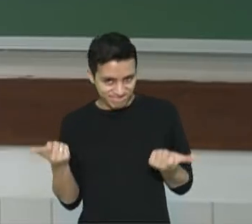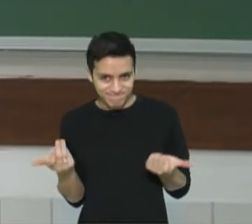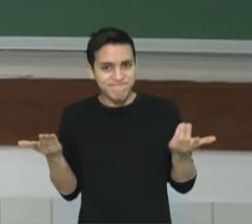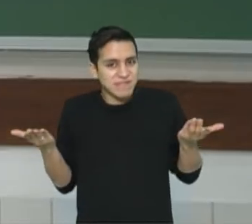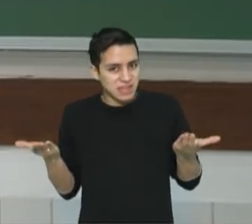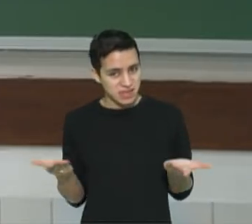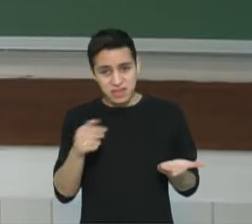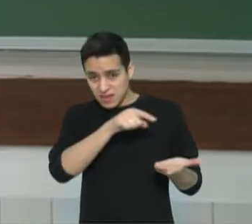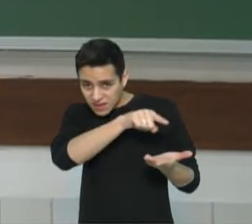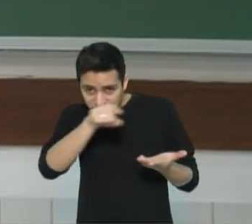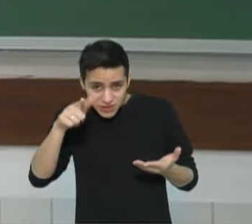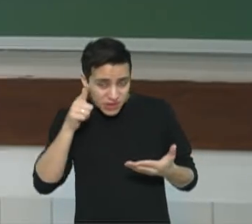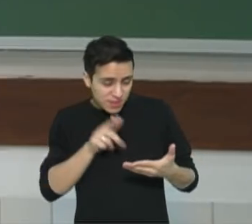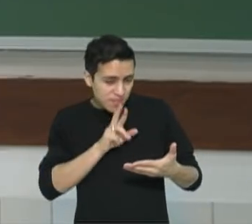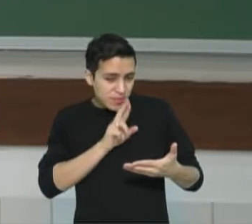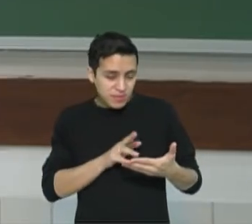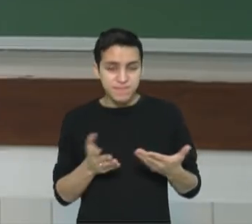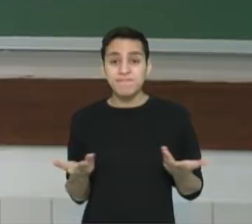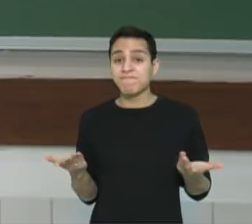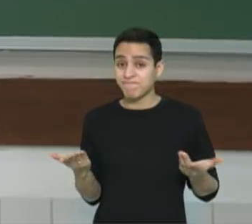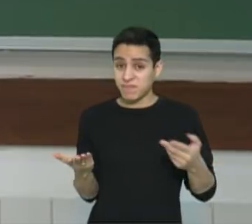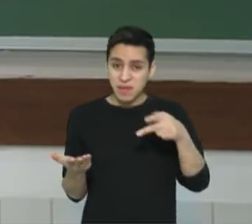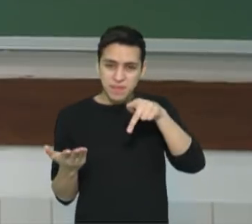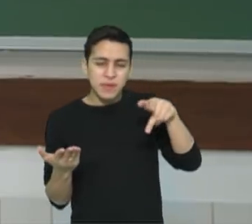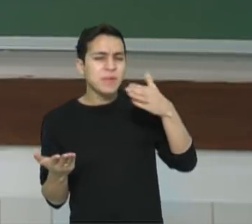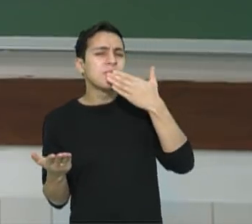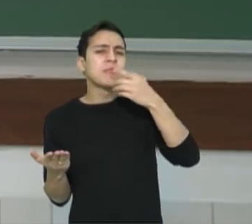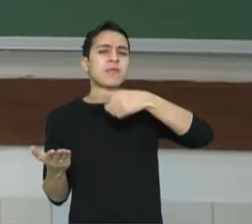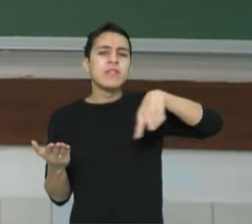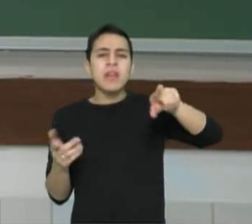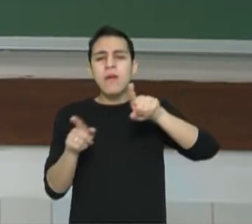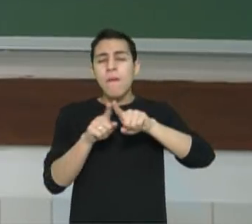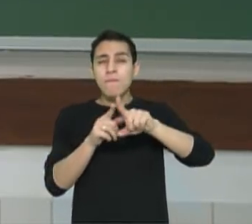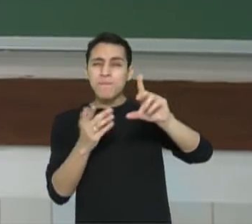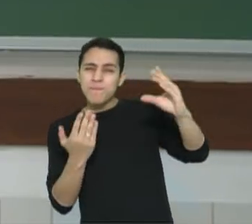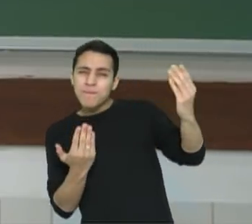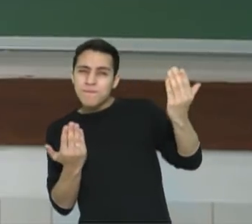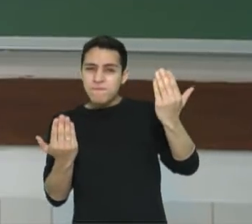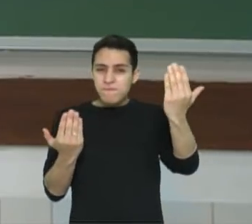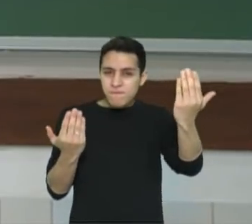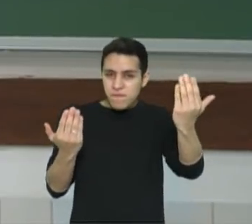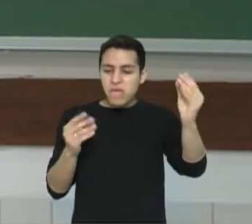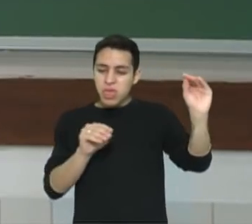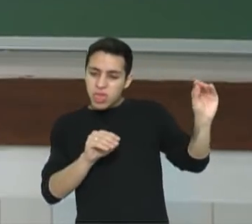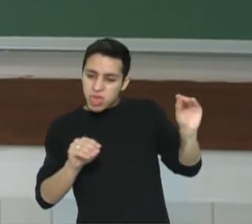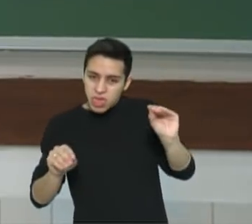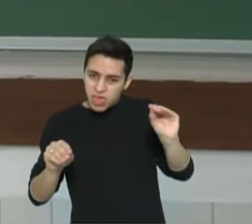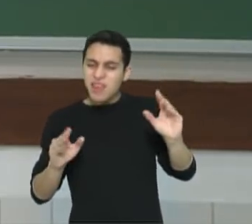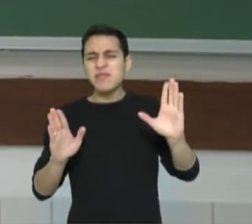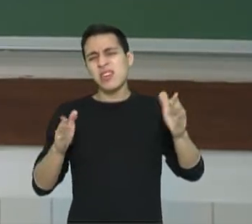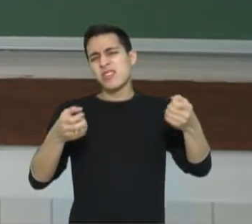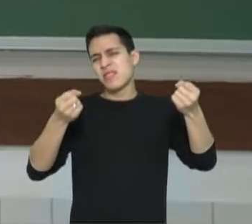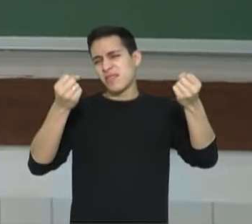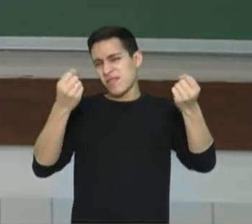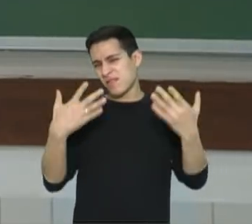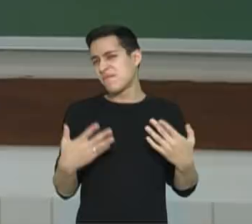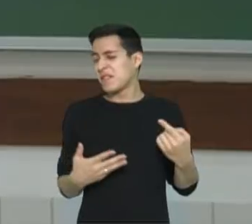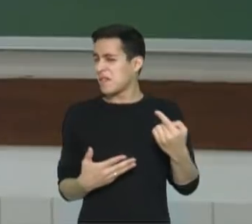Então, você conseguiu responder? A professora está pedindo uma paráfrase, porque nós já conversamos sobre isso, né? Então, olha